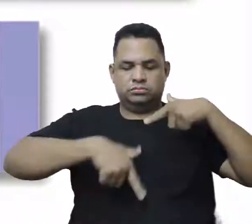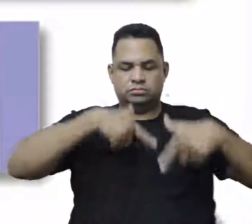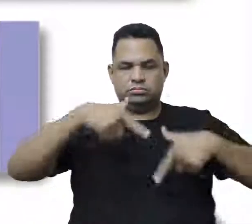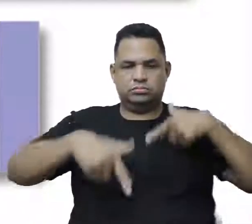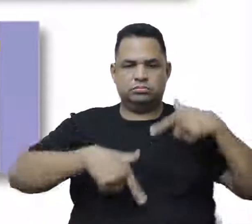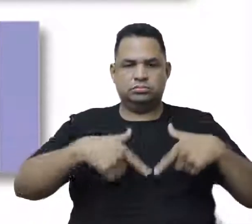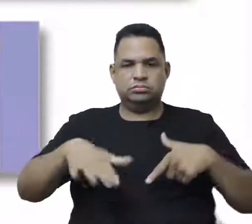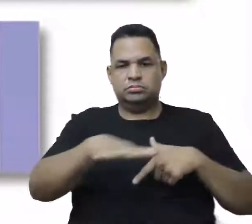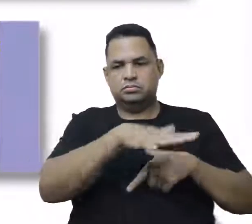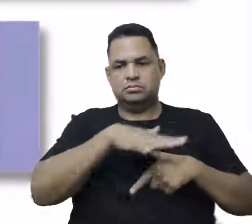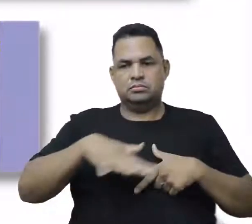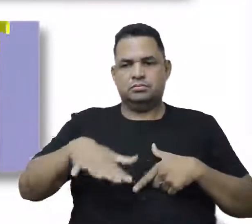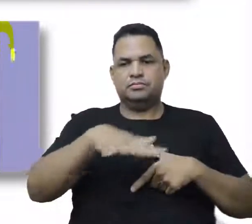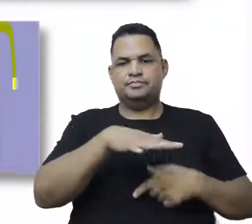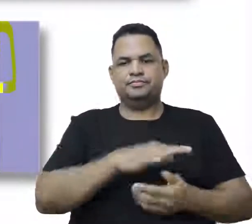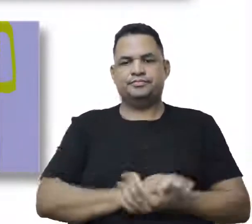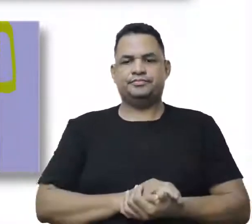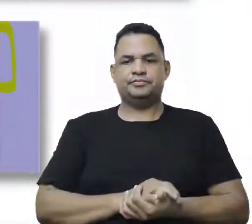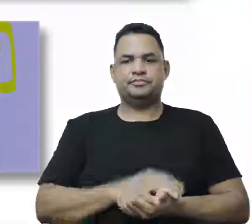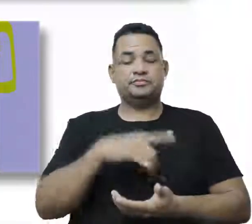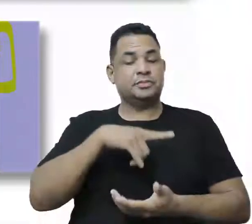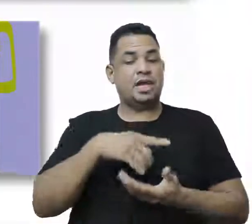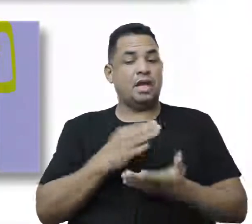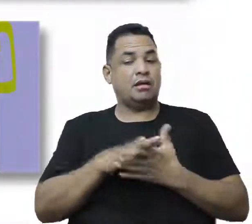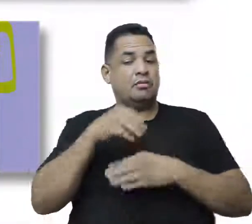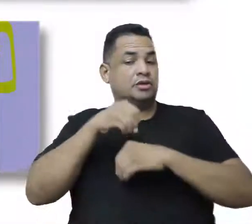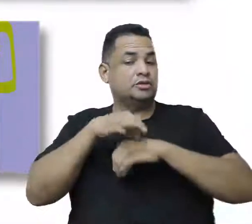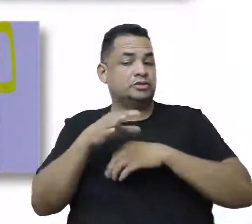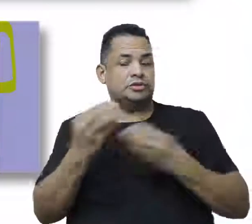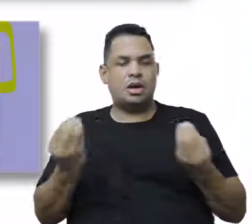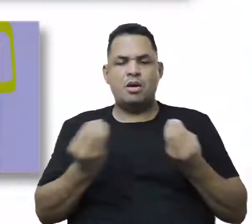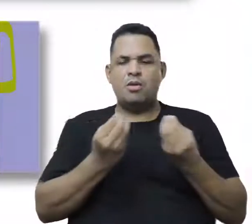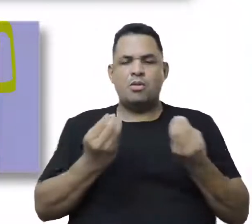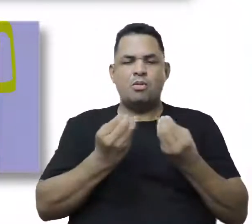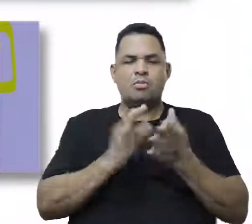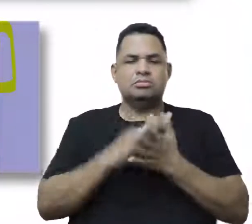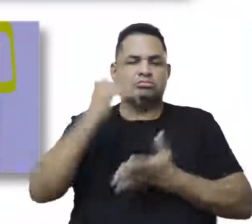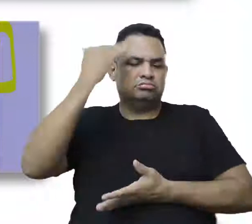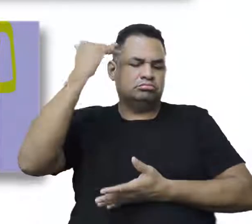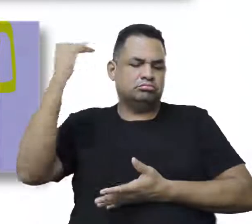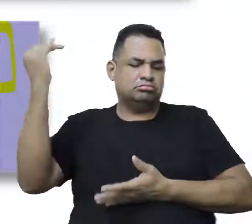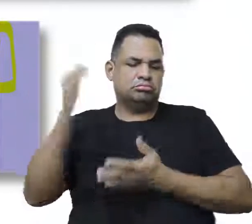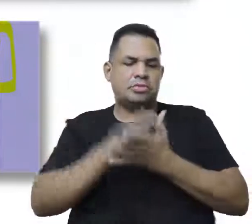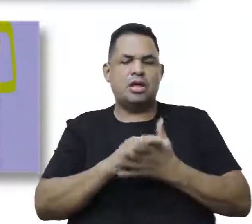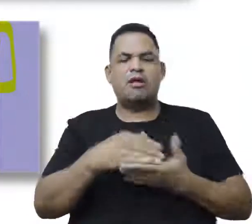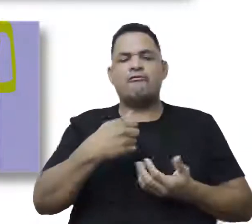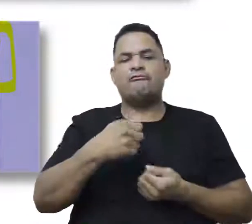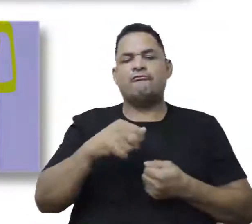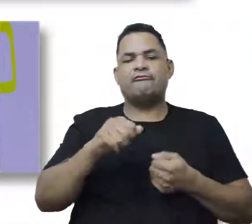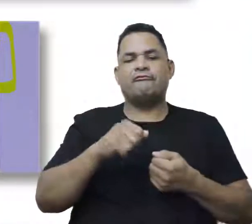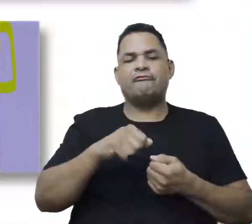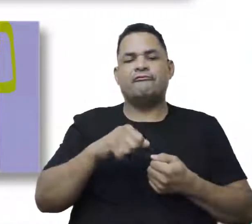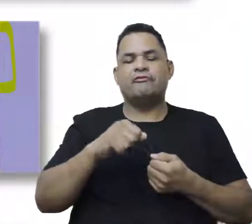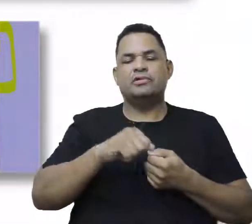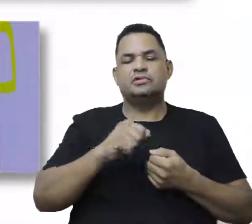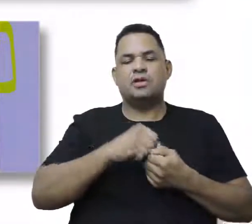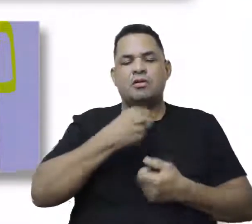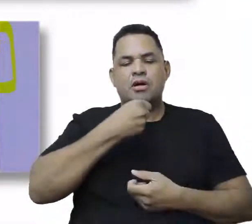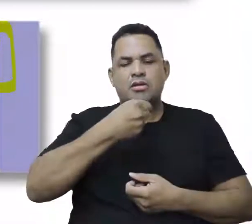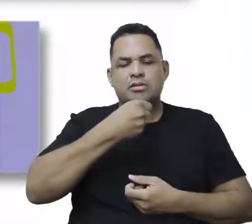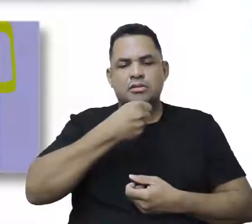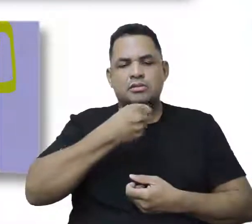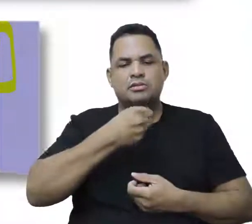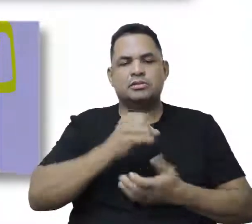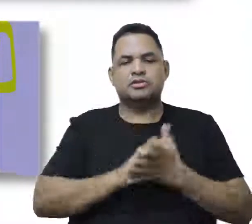trabalho. Olha, essa daqui tem uma dica de como que a gente vai ter sucesso aí na entrevista de emprego. Olha que